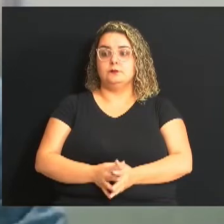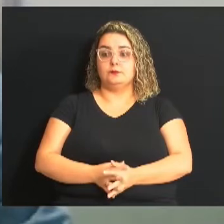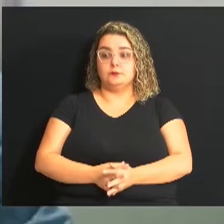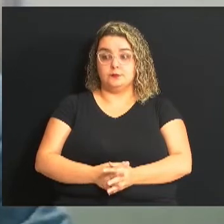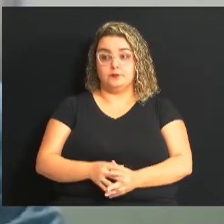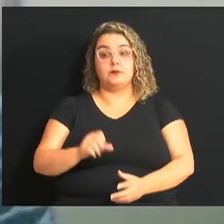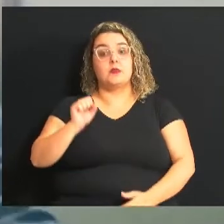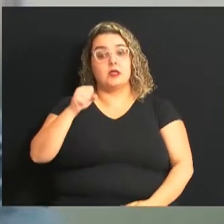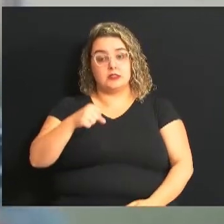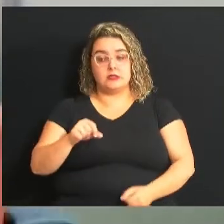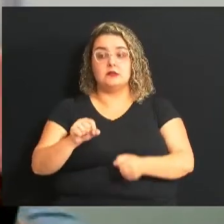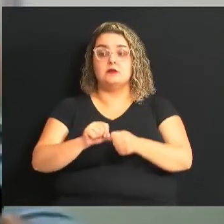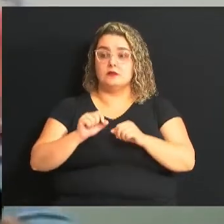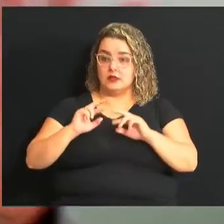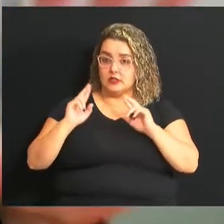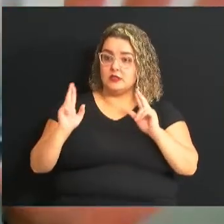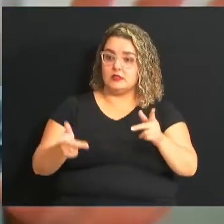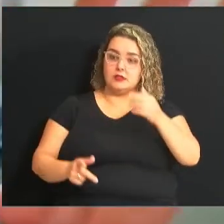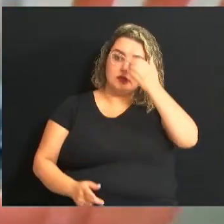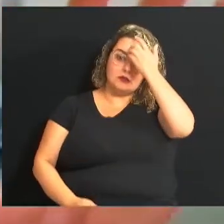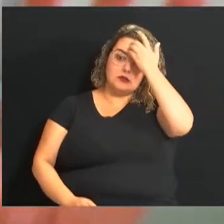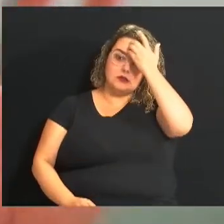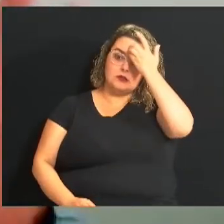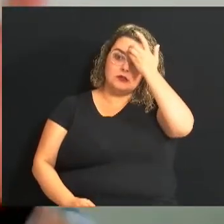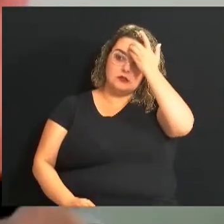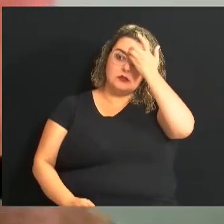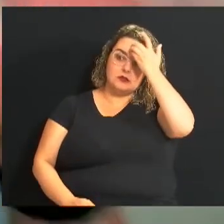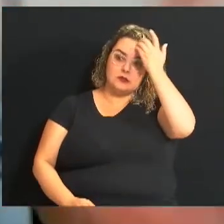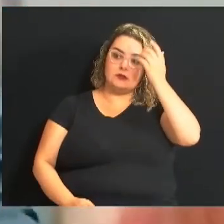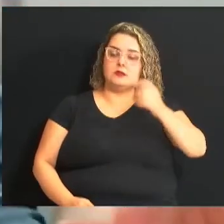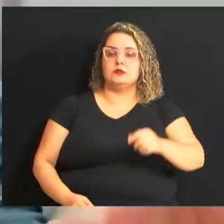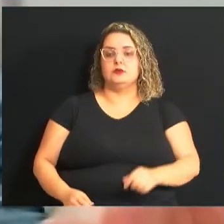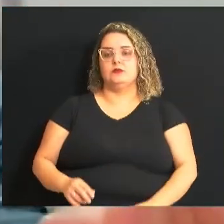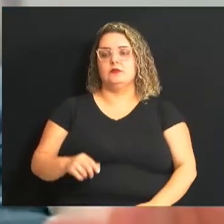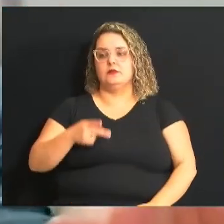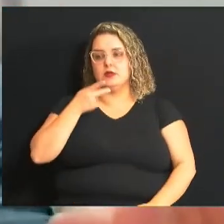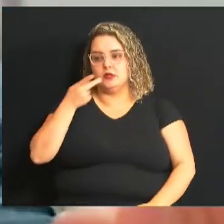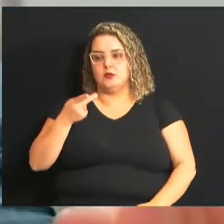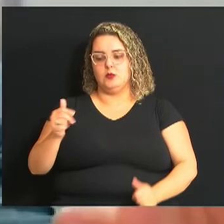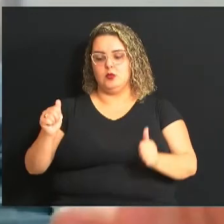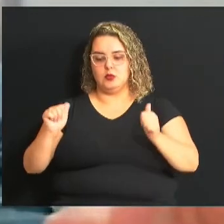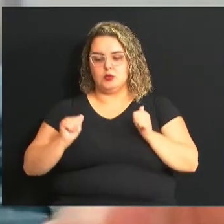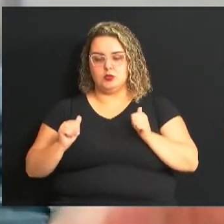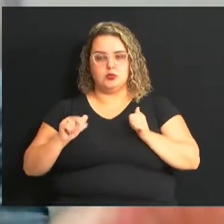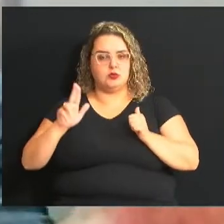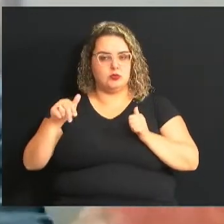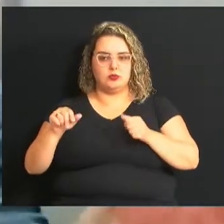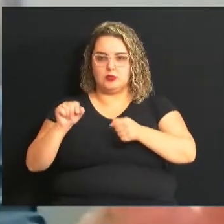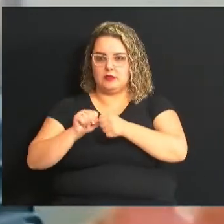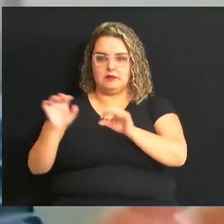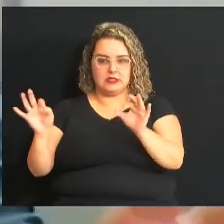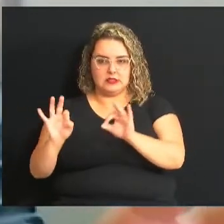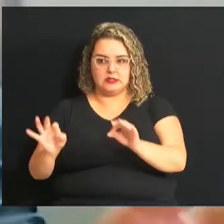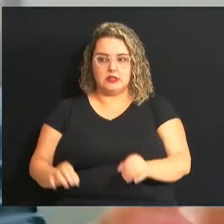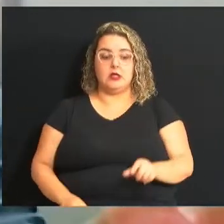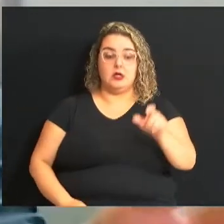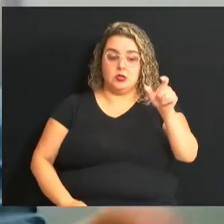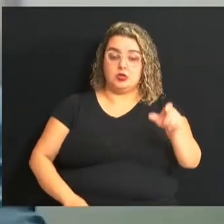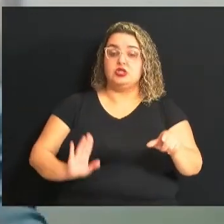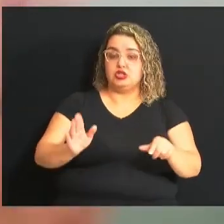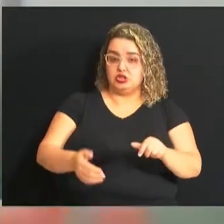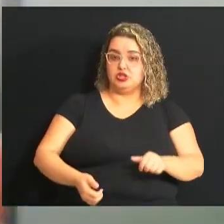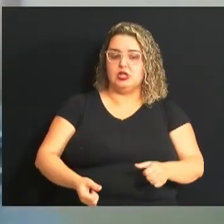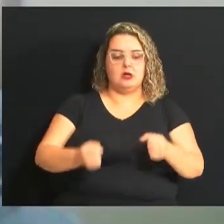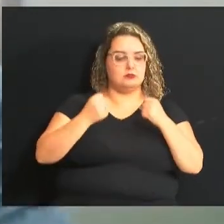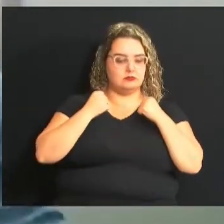Sim, faz muita. É que a gente está falando de indivíduos bem diferentes, né? Um indivíduo sedentário que não pratica nada, um indivíduo que já tem atividade física como